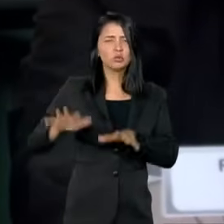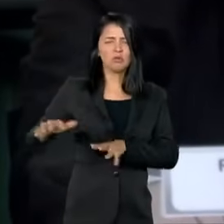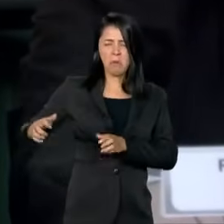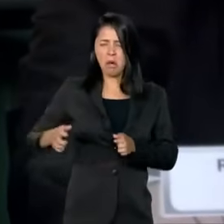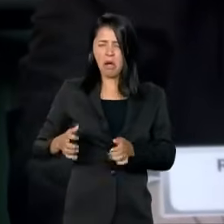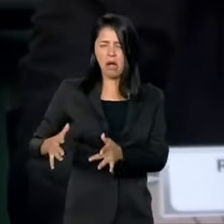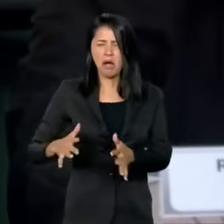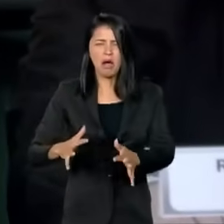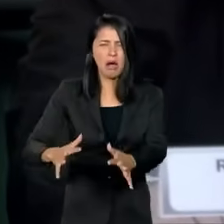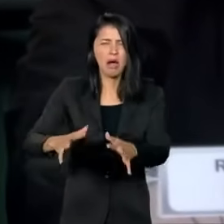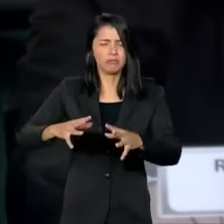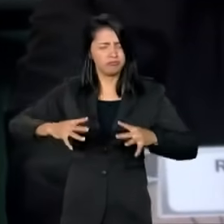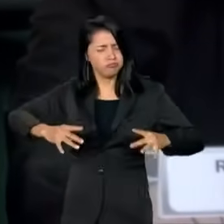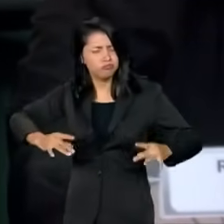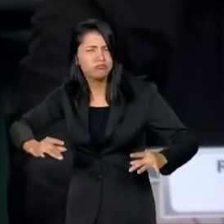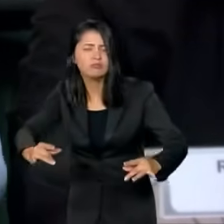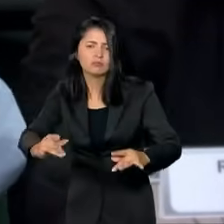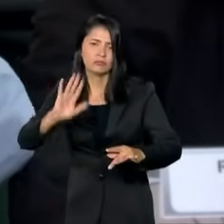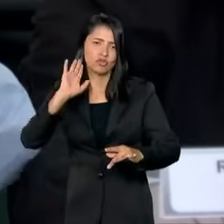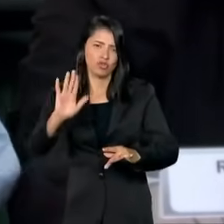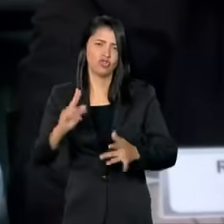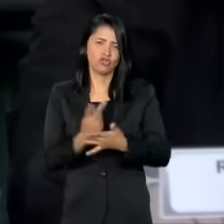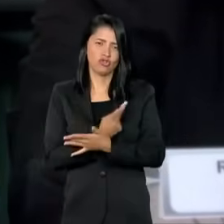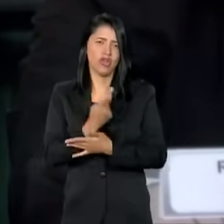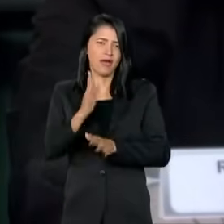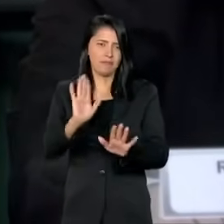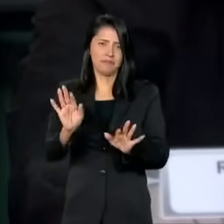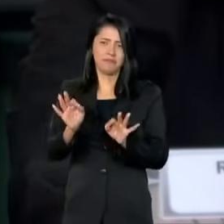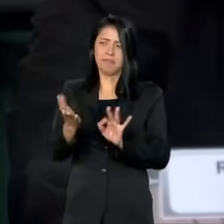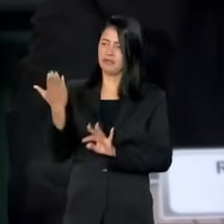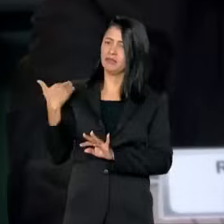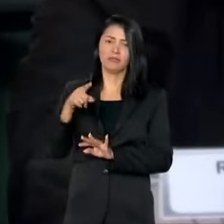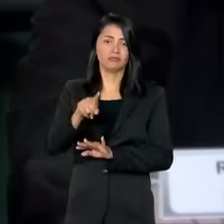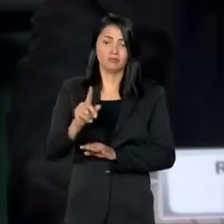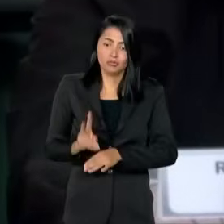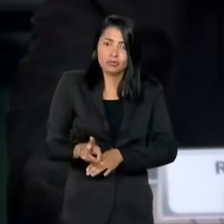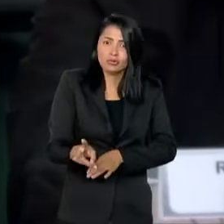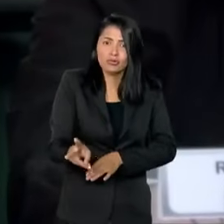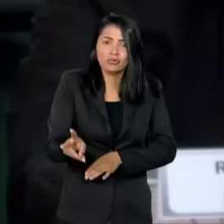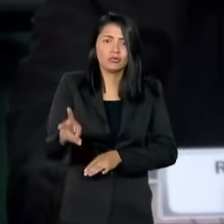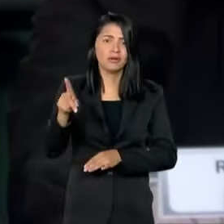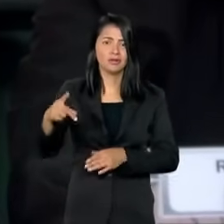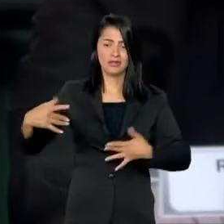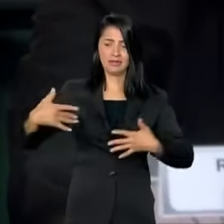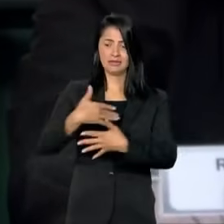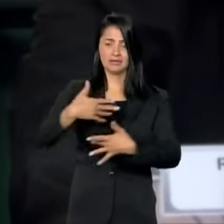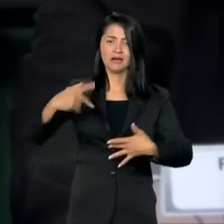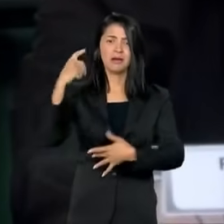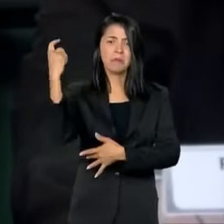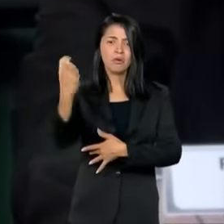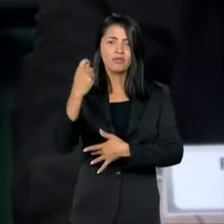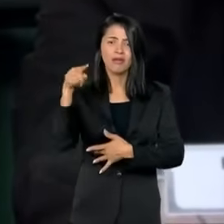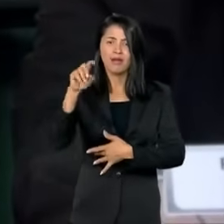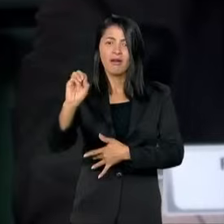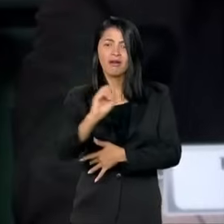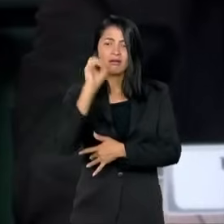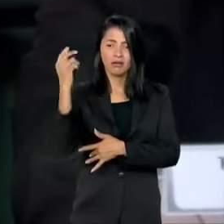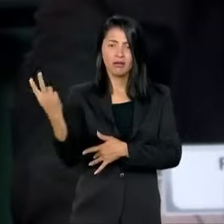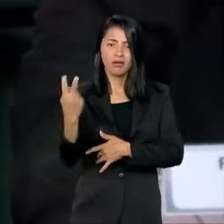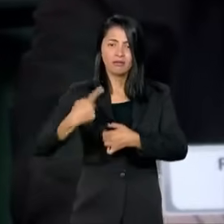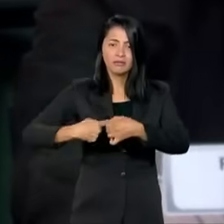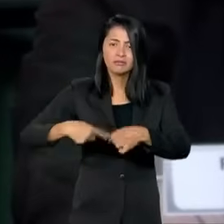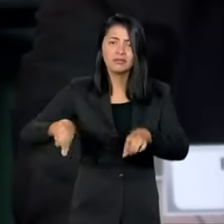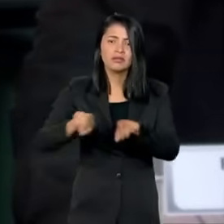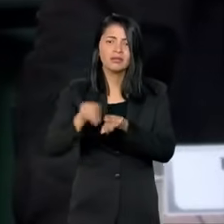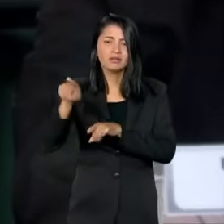está causando, não é que já causou, está causando a cidade de Porto Alegre, o estado do Rio Grande do Sul. E